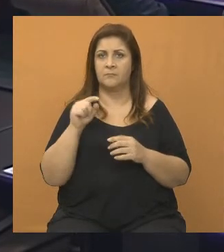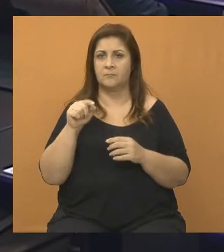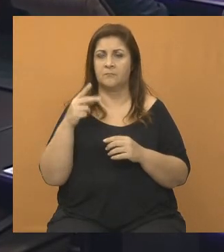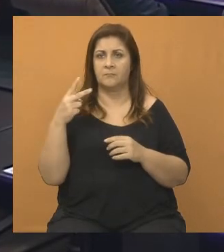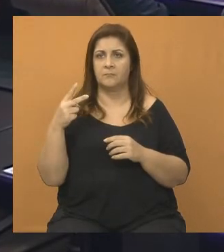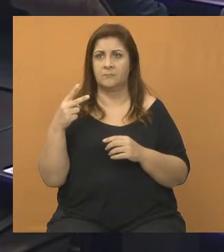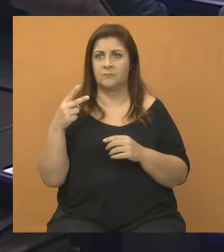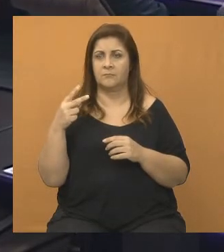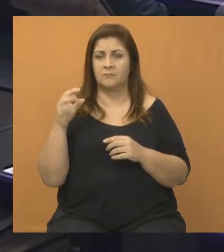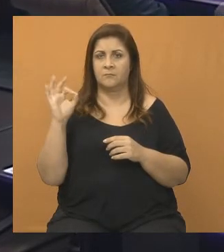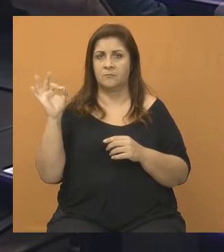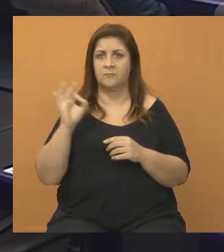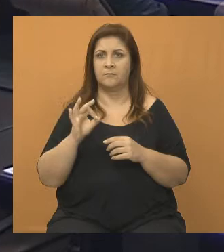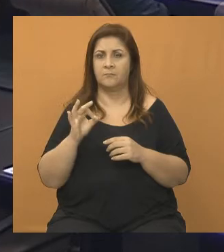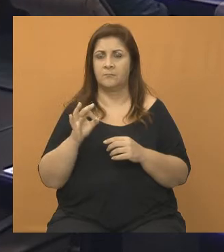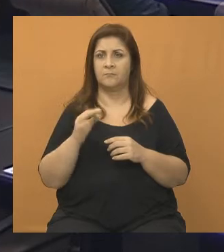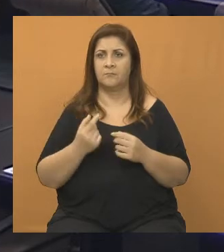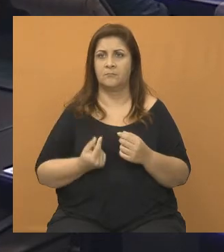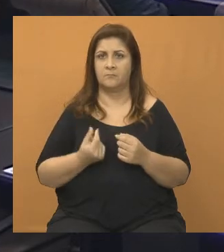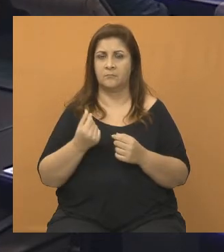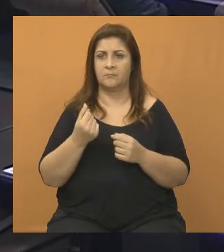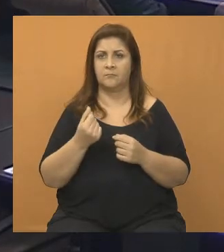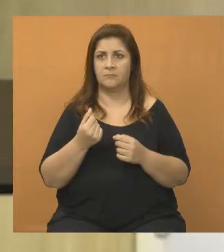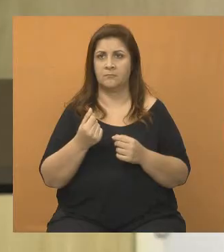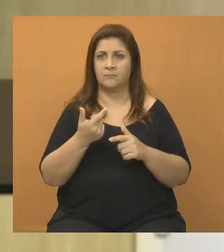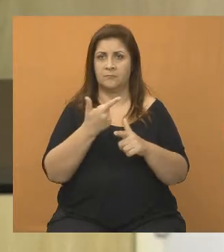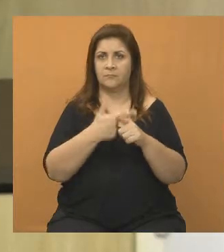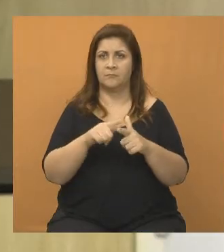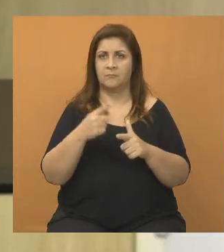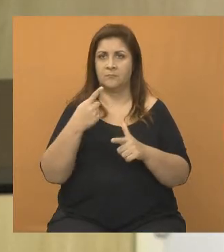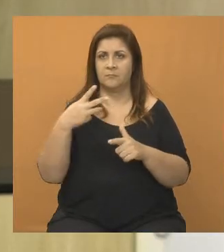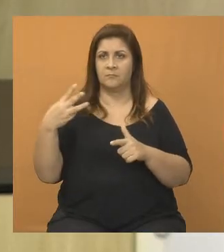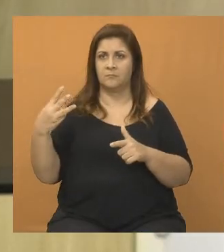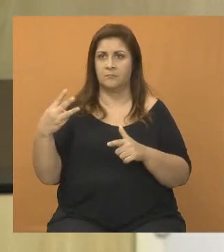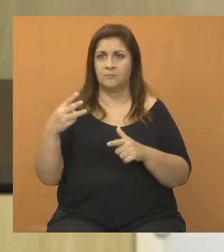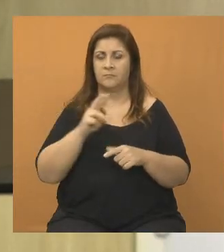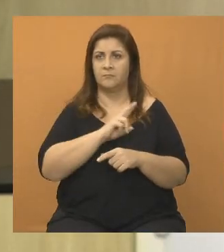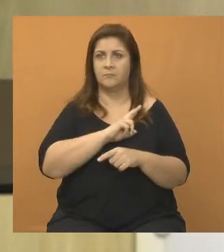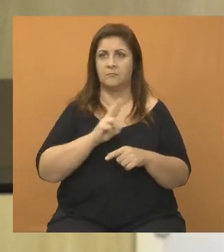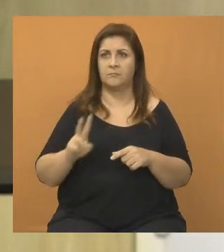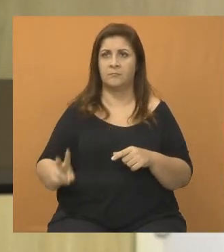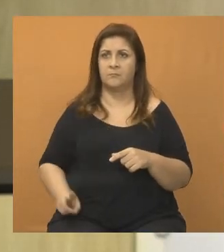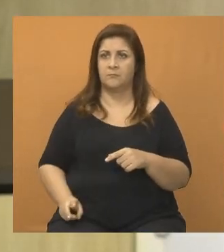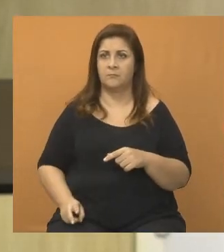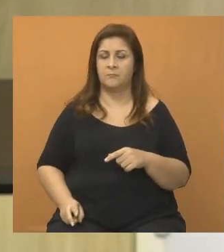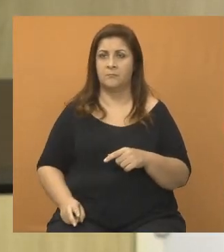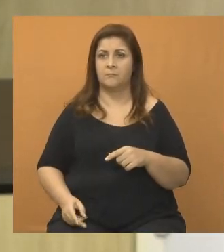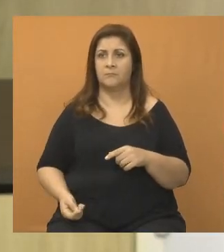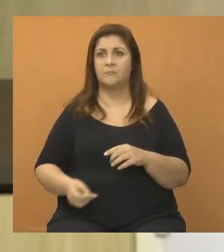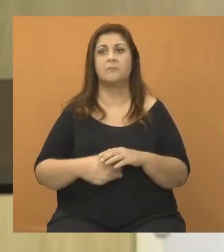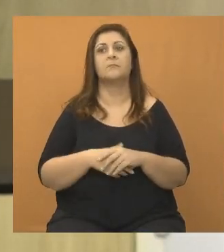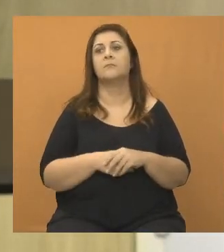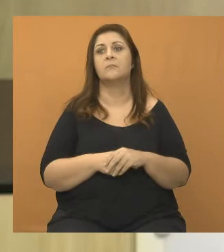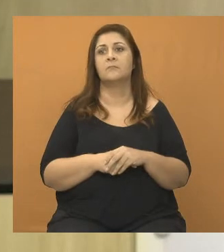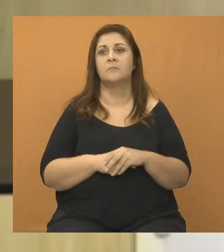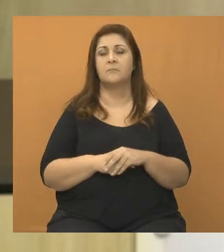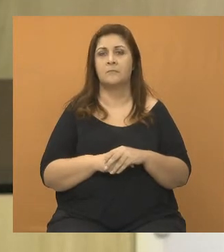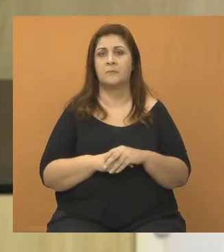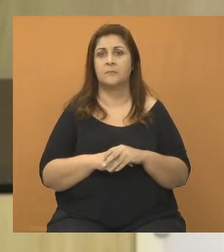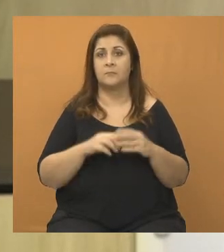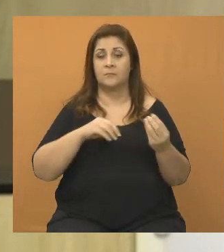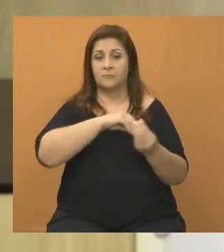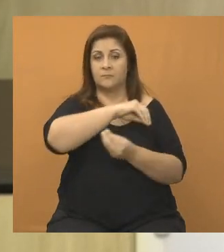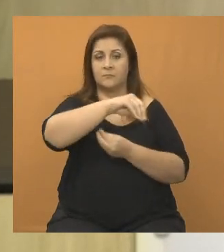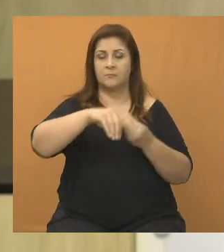1,2 do orçamento, dividido para os 13 vereadores. Então, isso não vai chegar a 10 milhões. Só que, desse